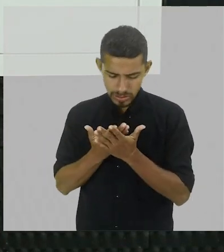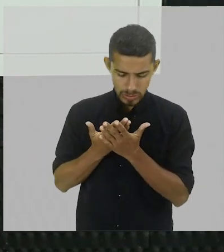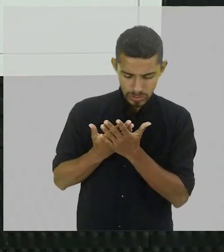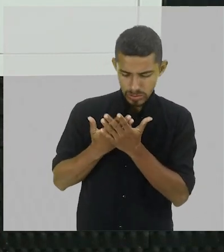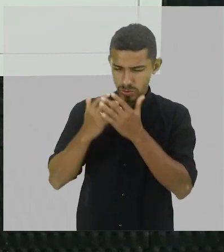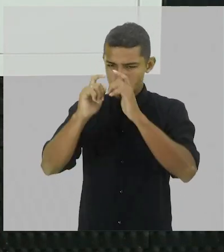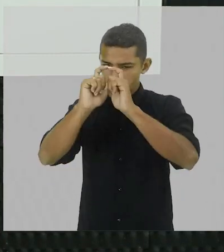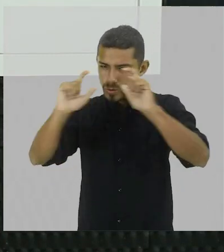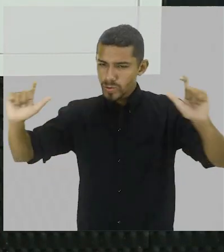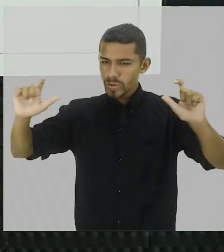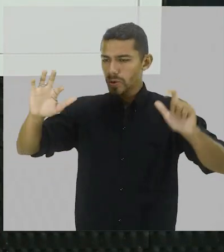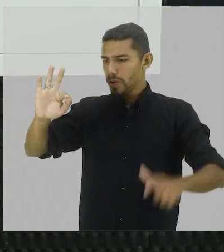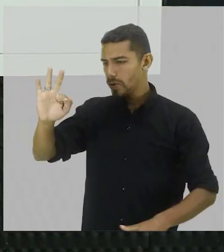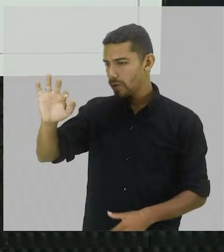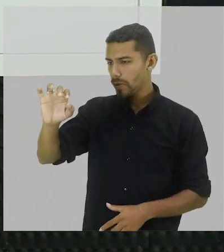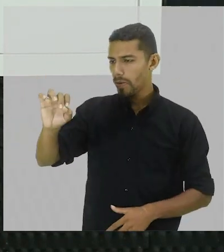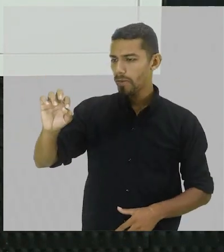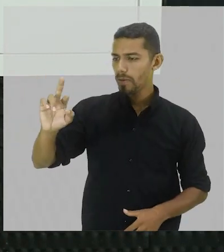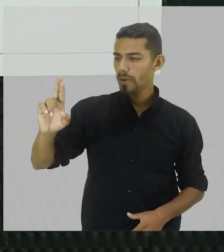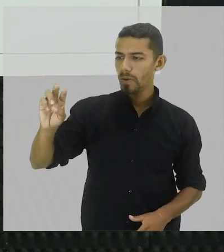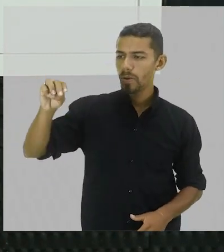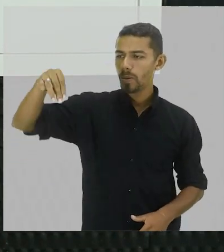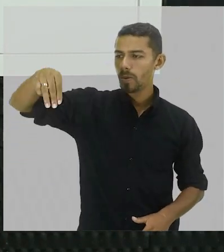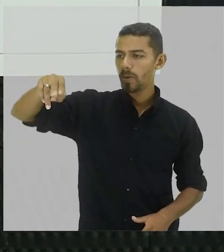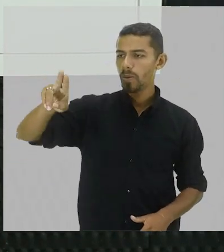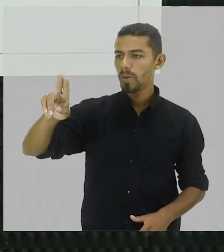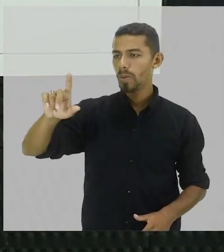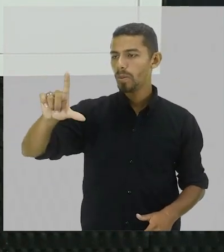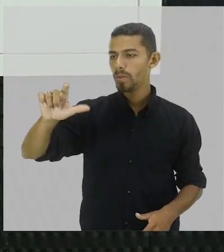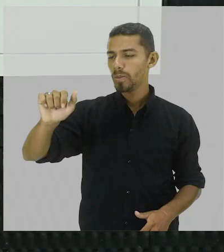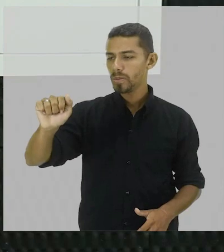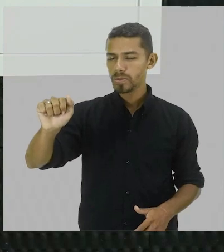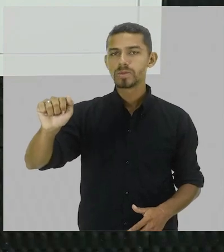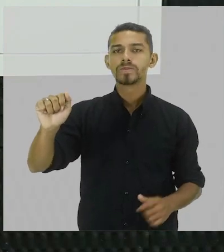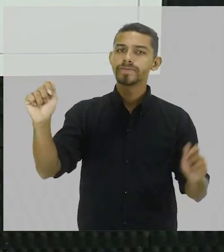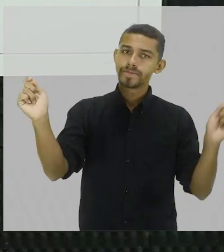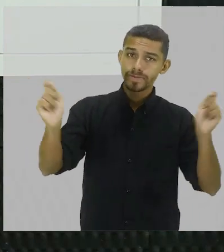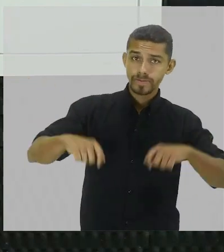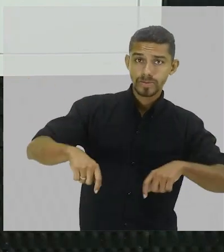calculada por 1/3 da área da base